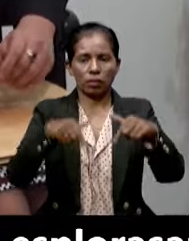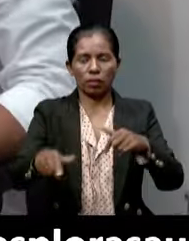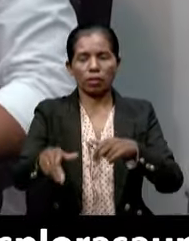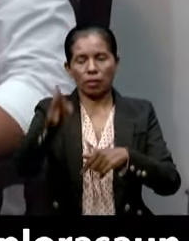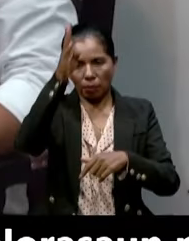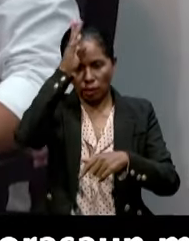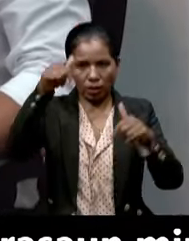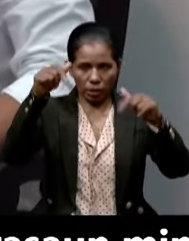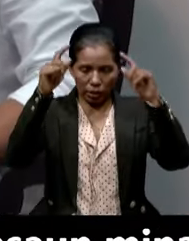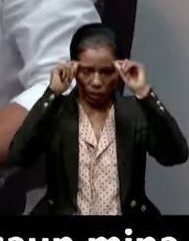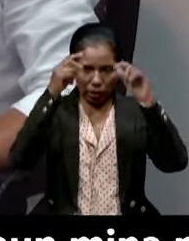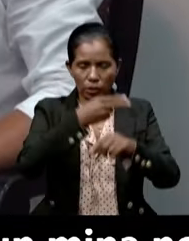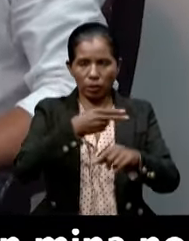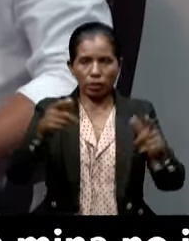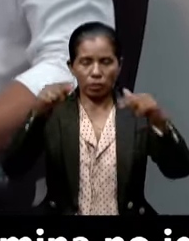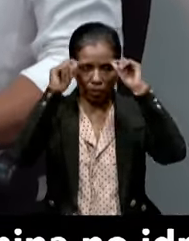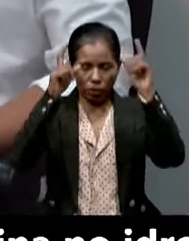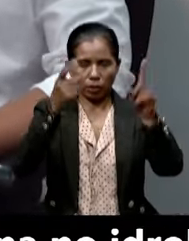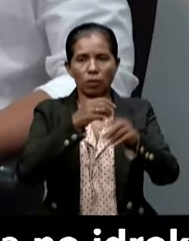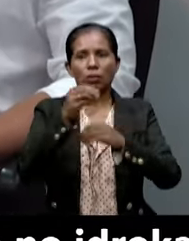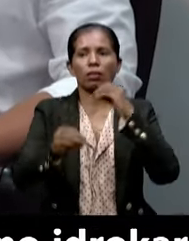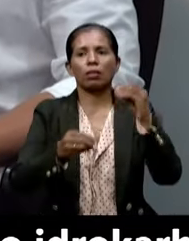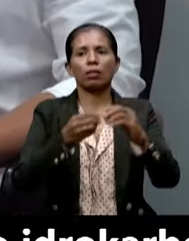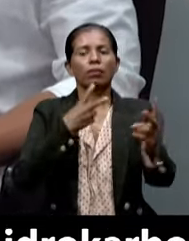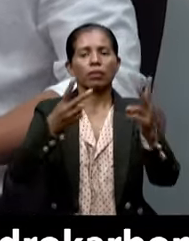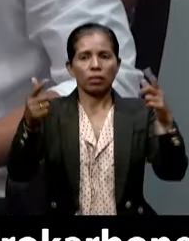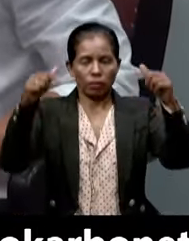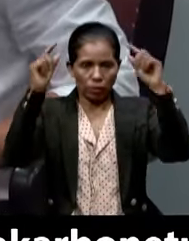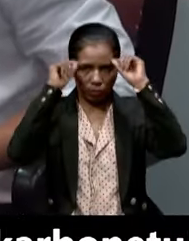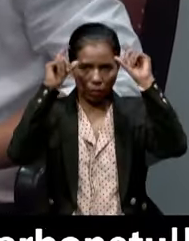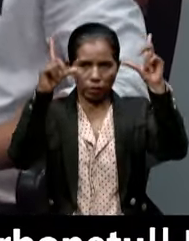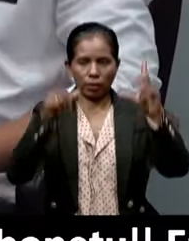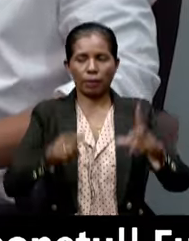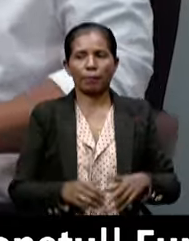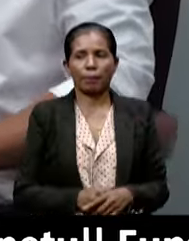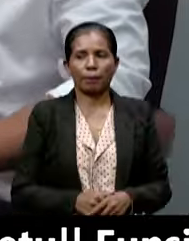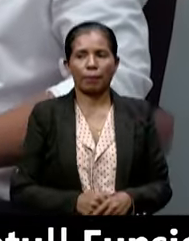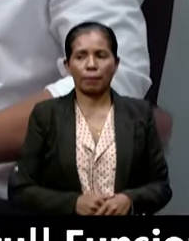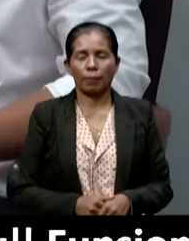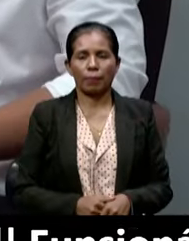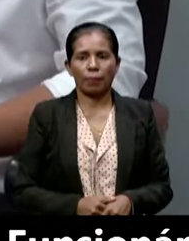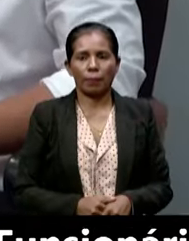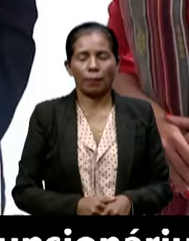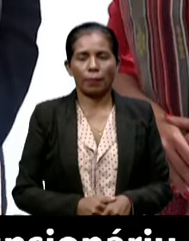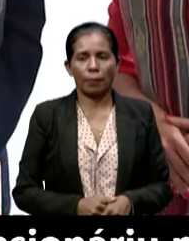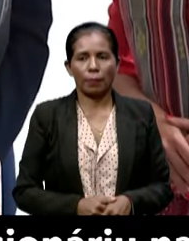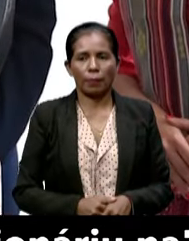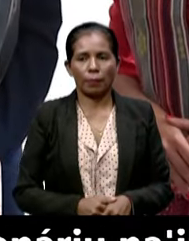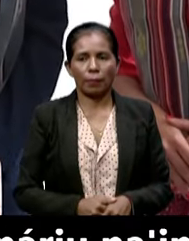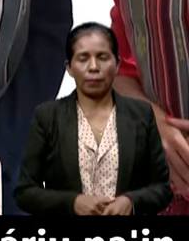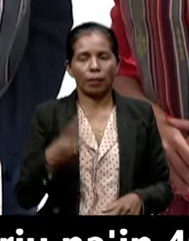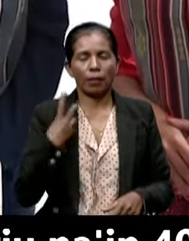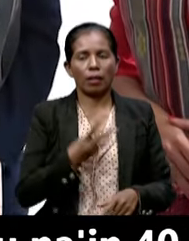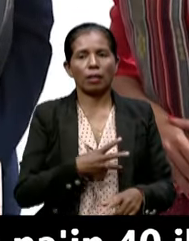maia Timor-Leste, relaciona o Papa Francisco ni visita mai Timor-Leste. Sampaikan bahwa barusan kita